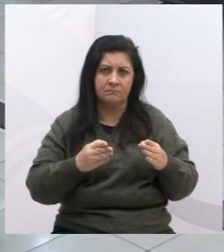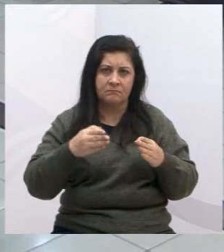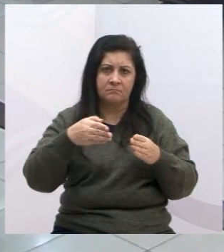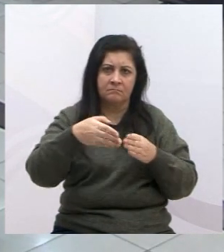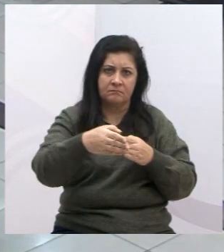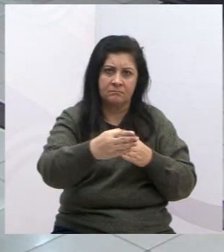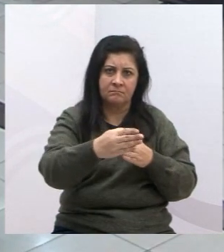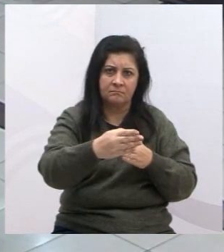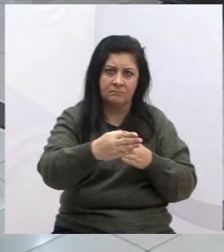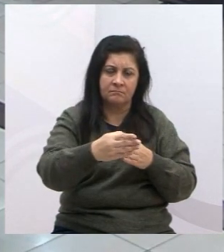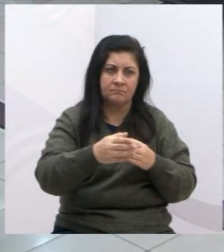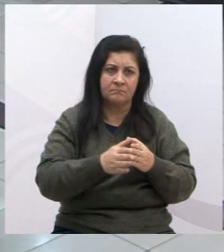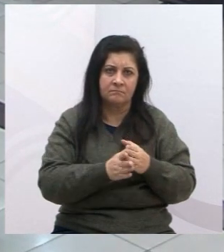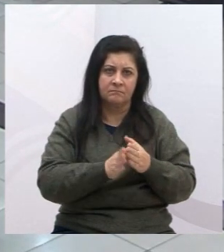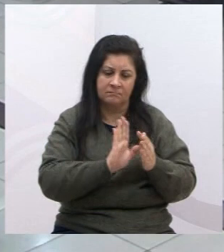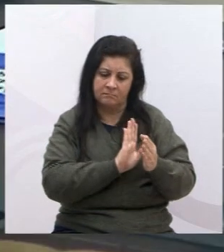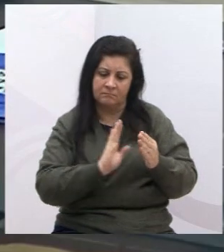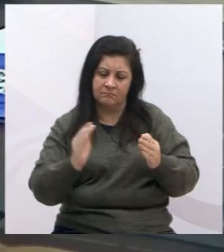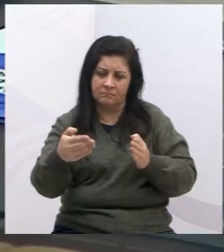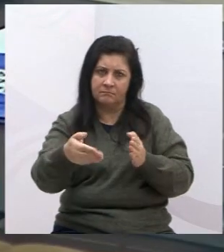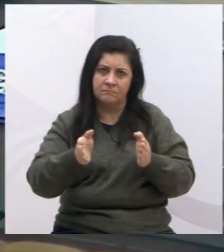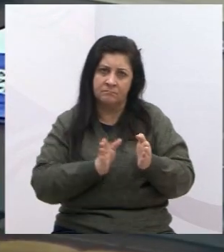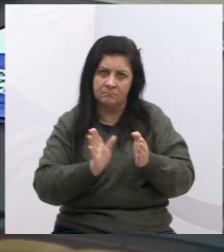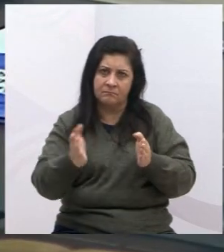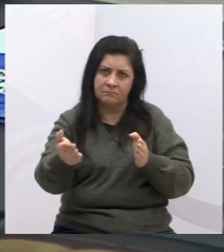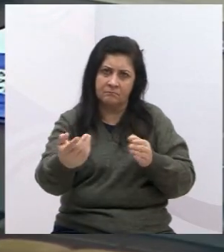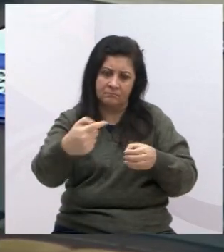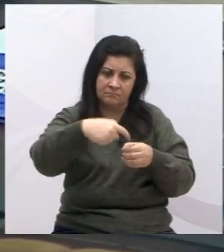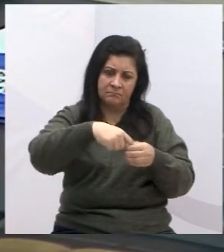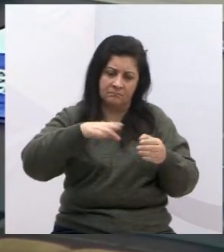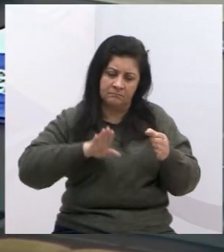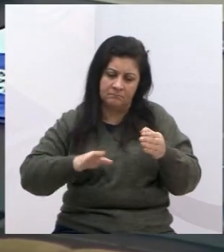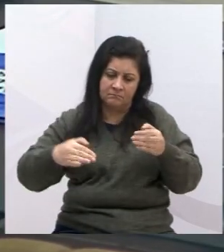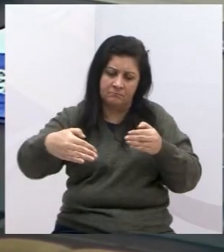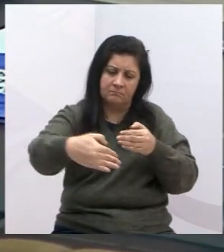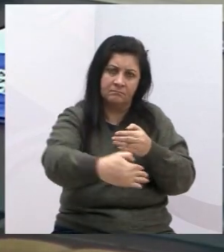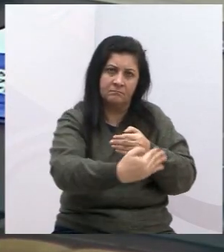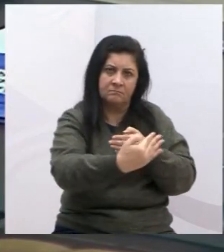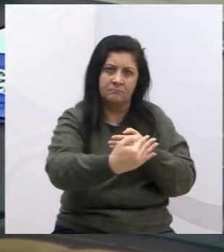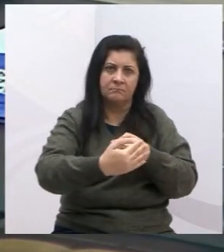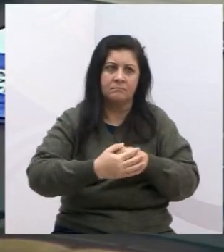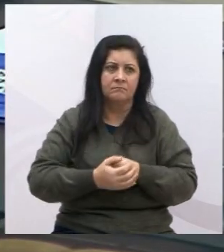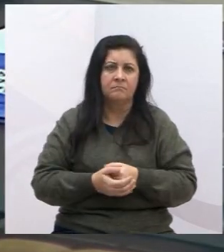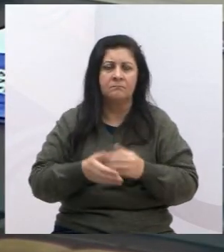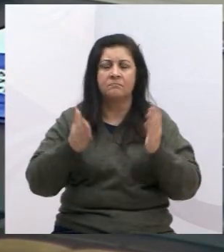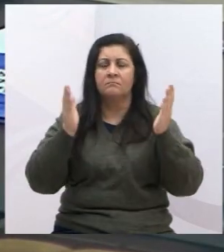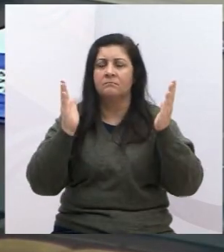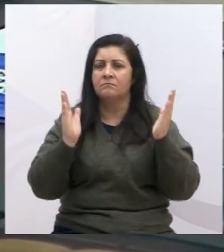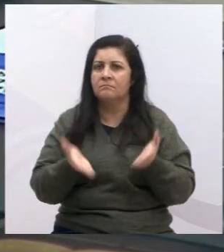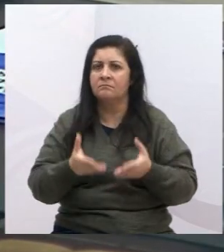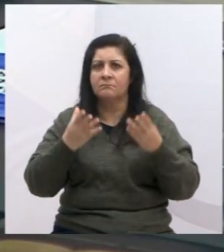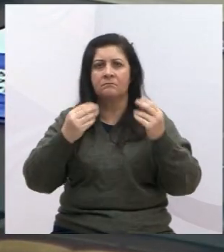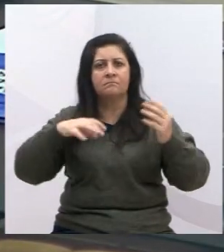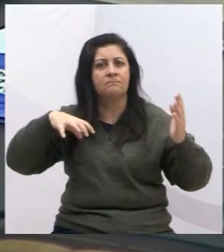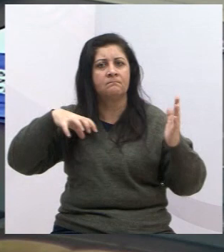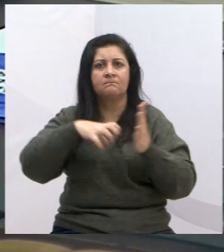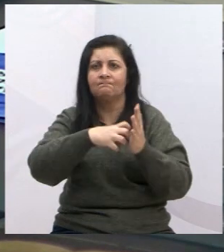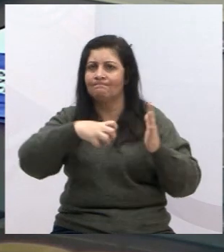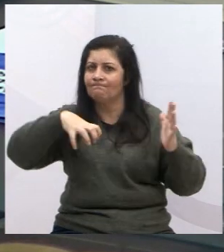na fazer o retorno para Jacareí ali por baixo, já deu acidente